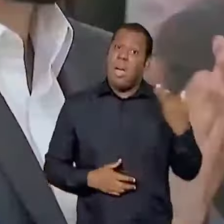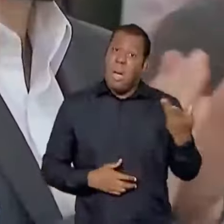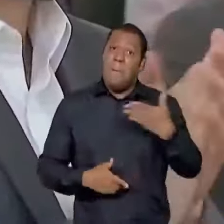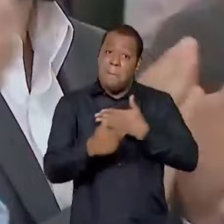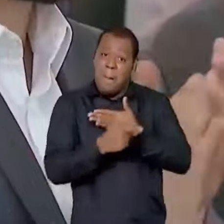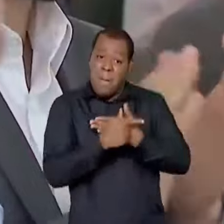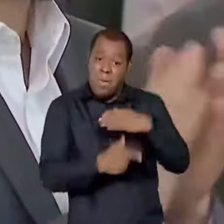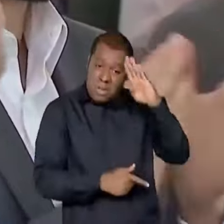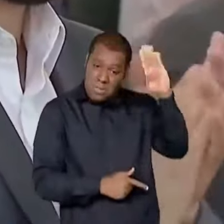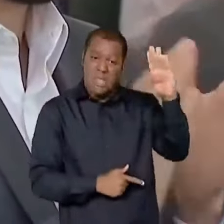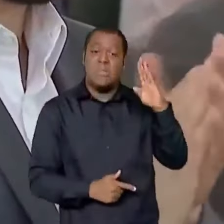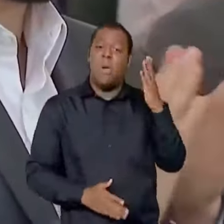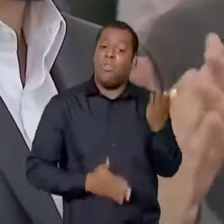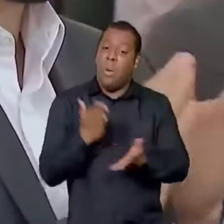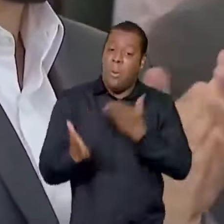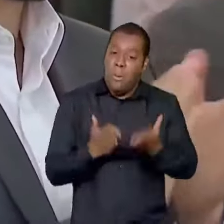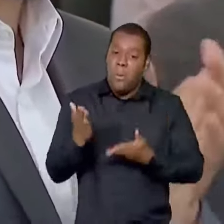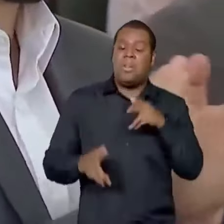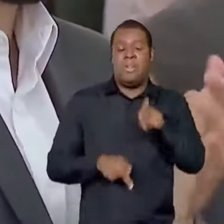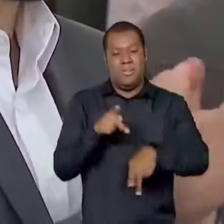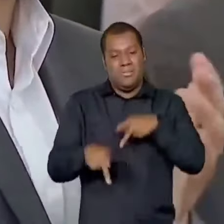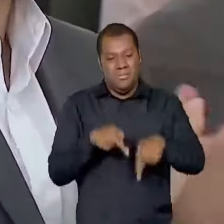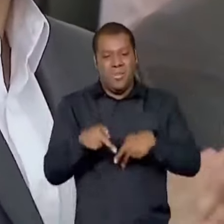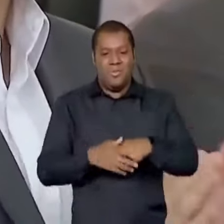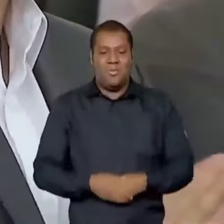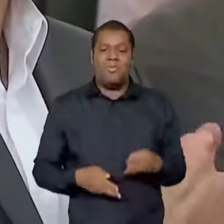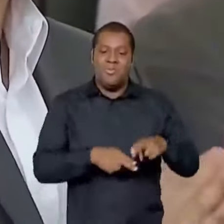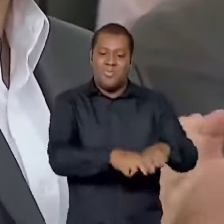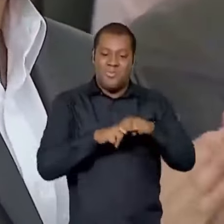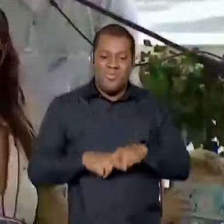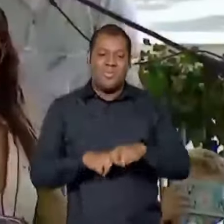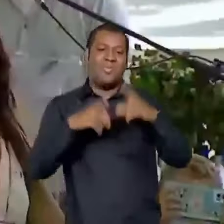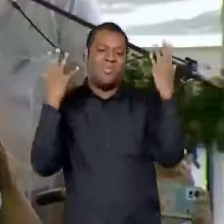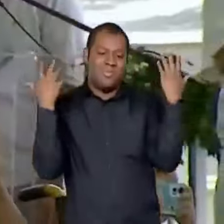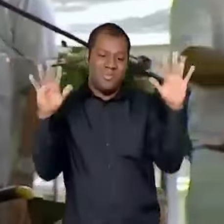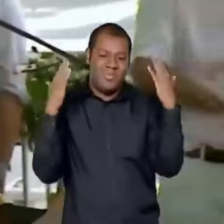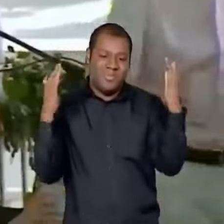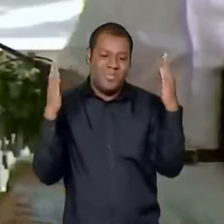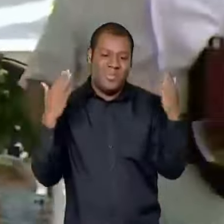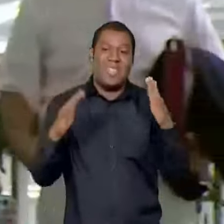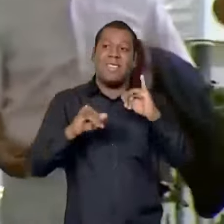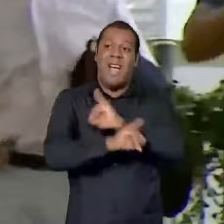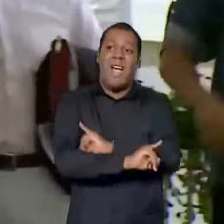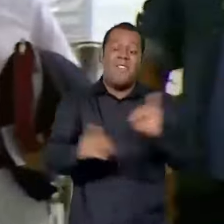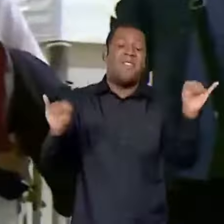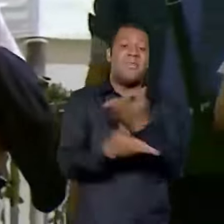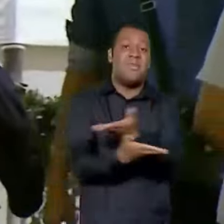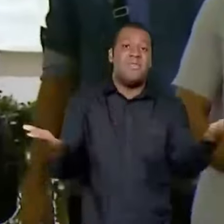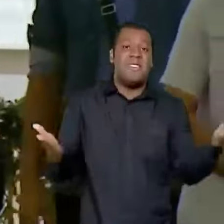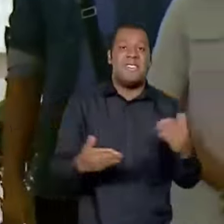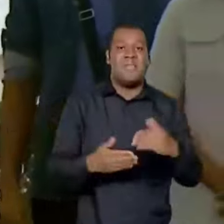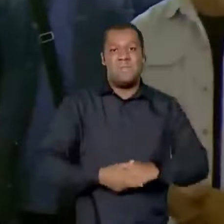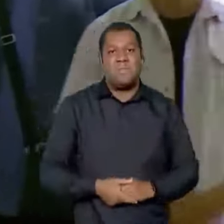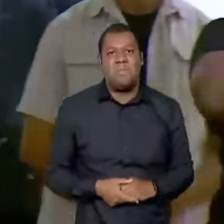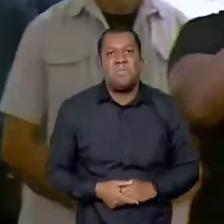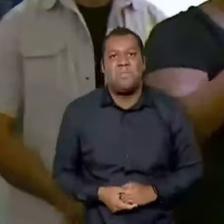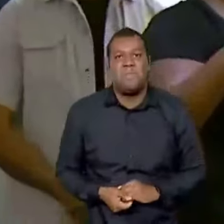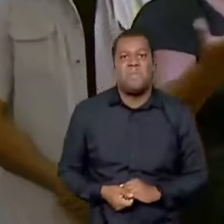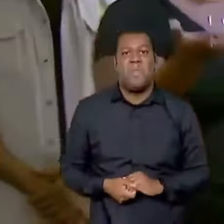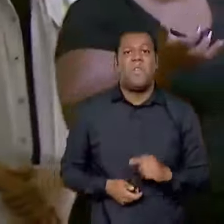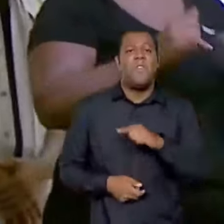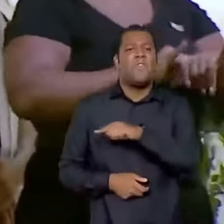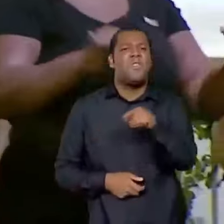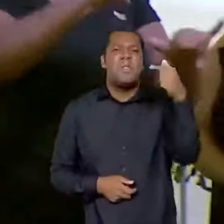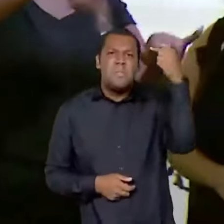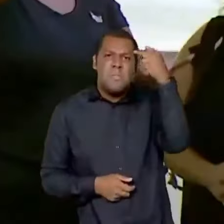precisa do governo. Por isso, meus parabéns. E quero dizer para vocês, Gentório, pense